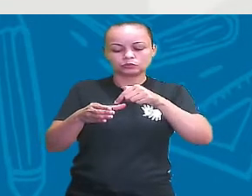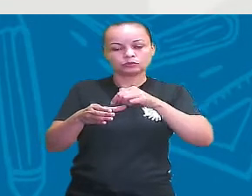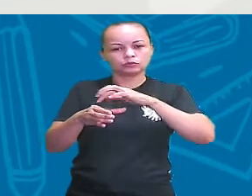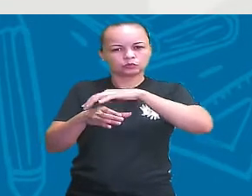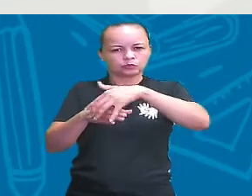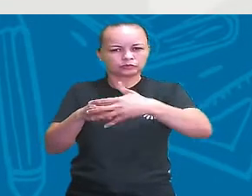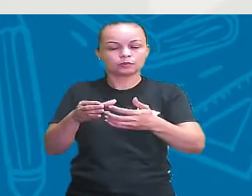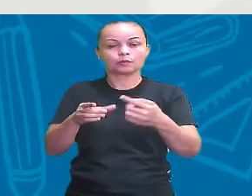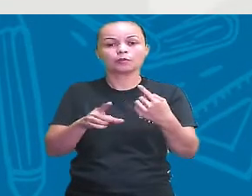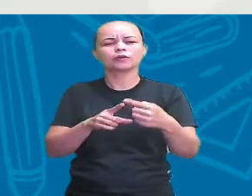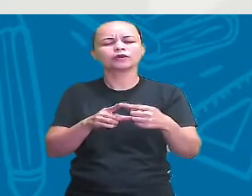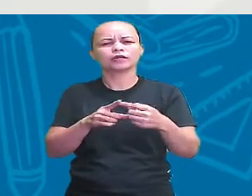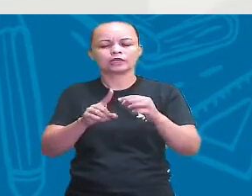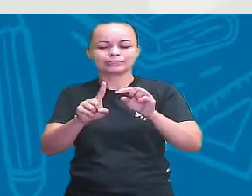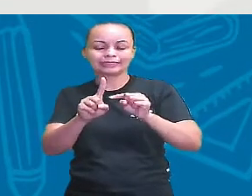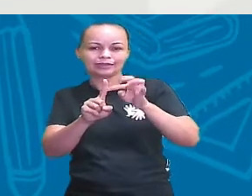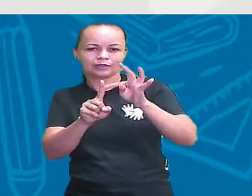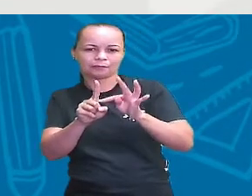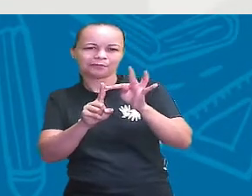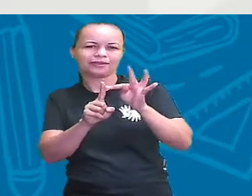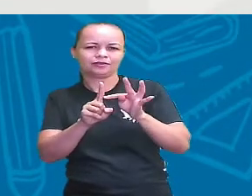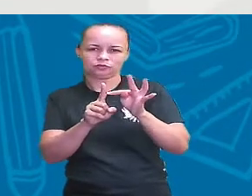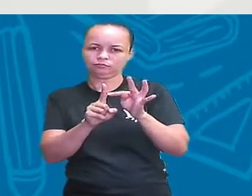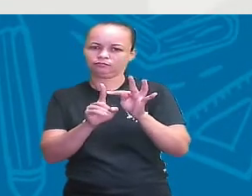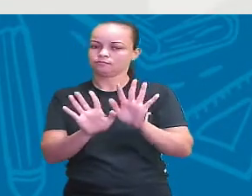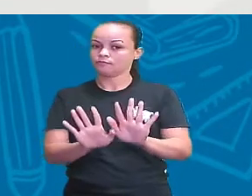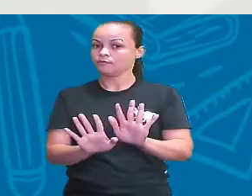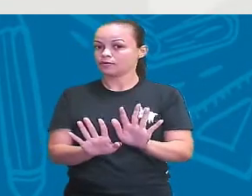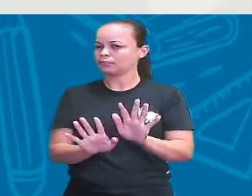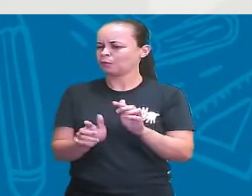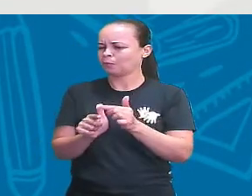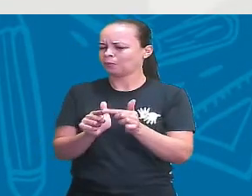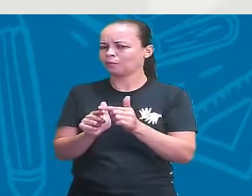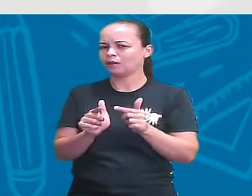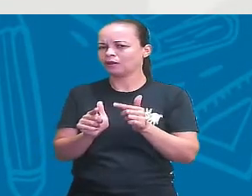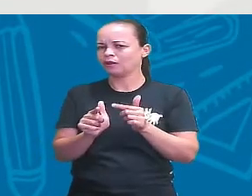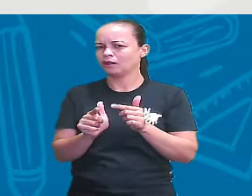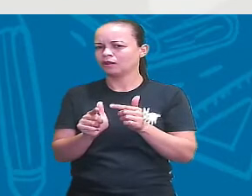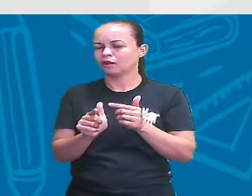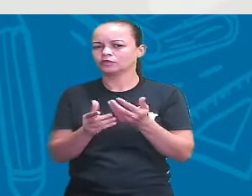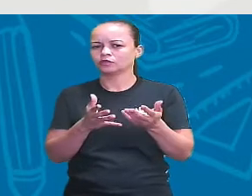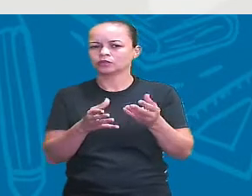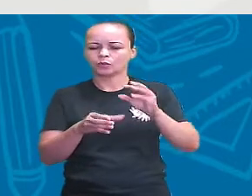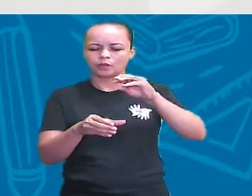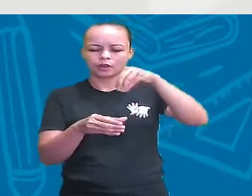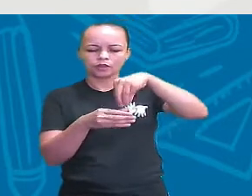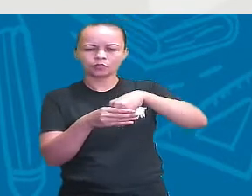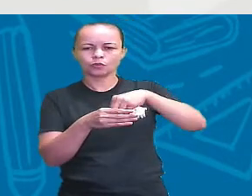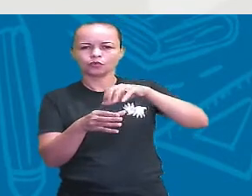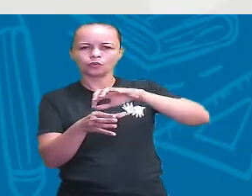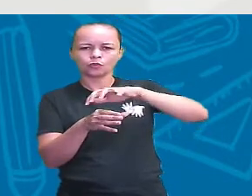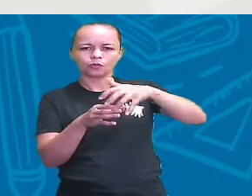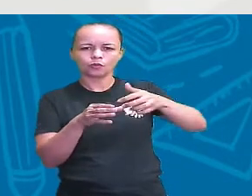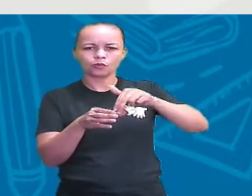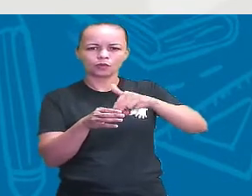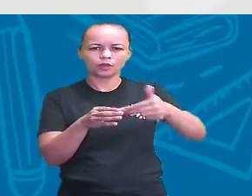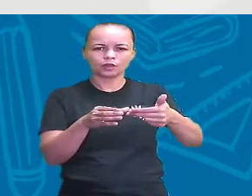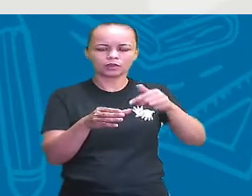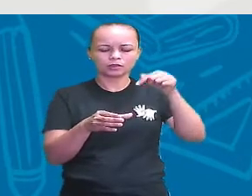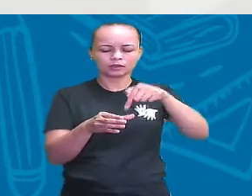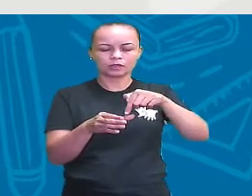da alta temperatura. Mas tem um probleminha. Peraí. Quando eu entro já no núcleo interno, você vai ter também na sua